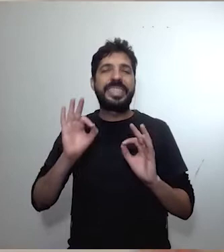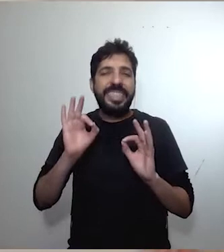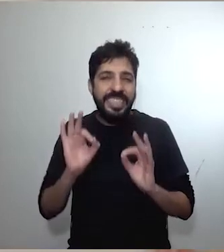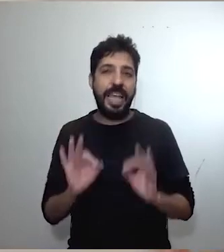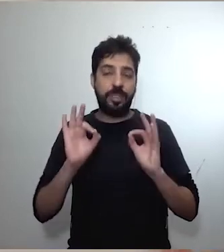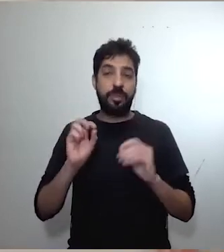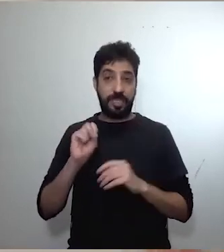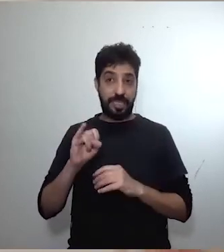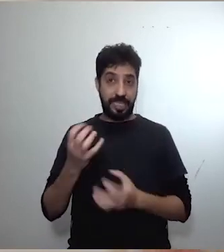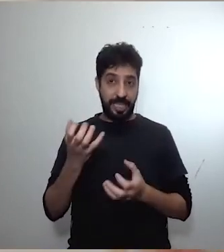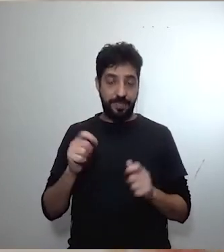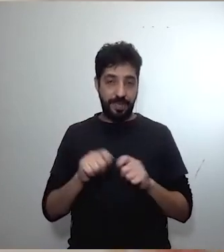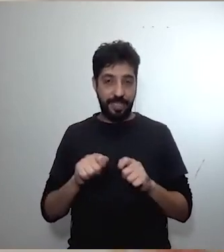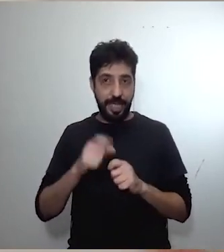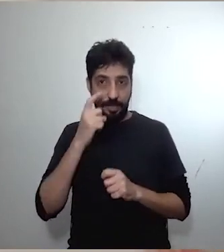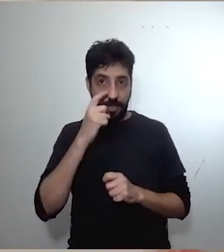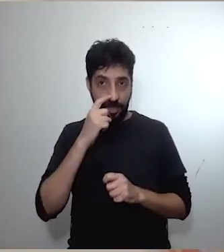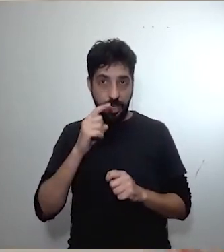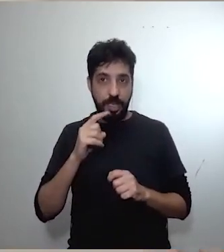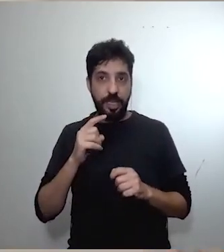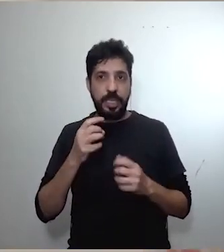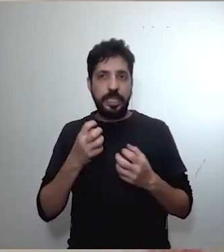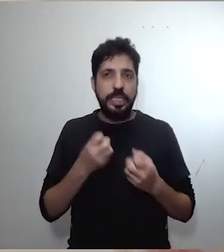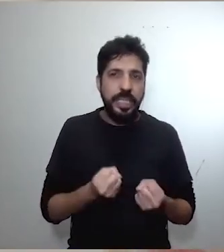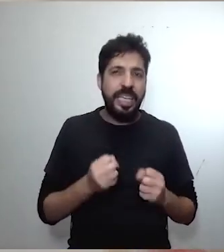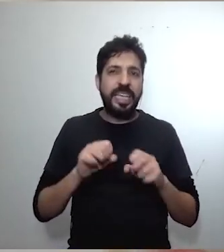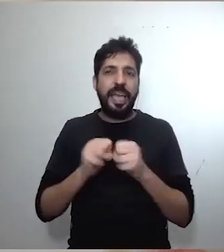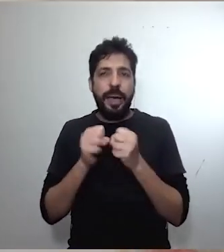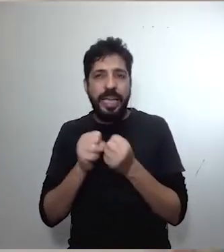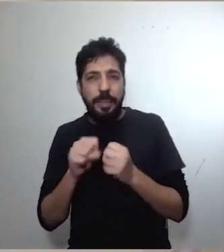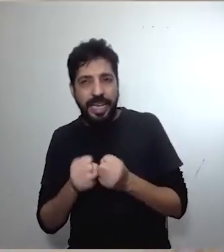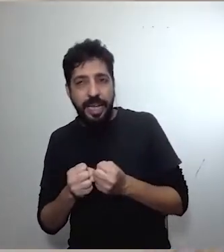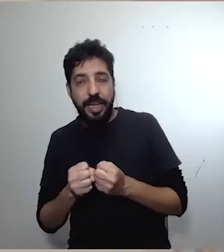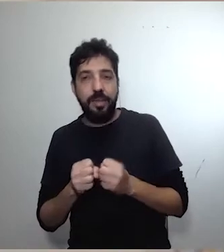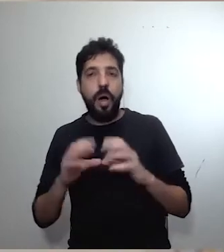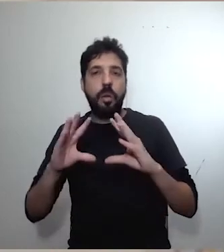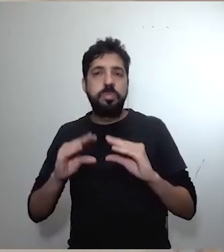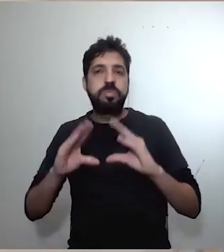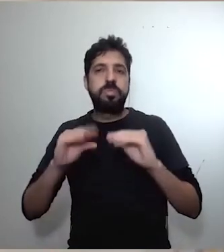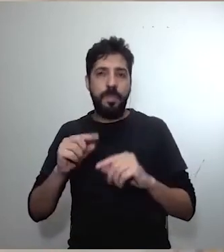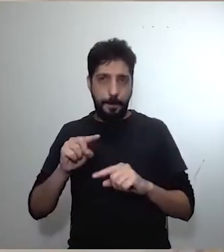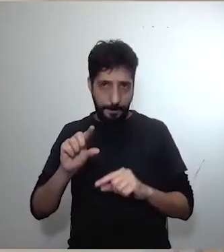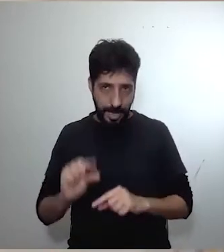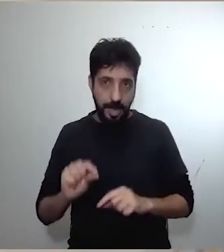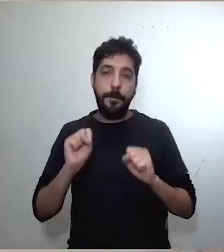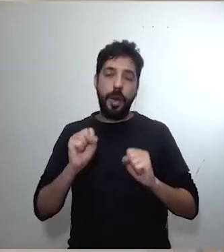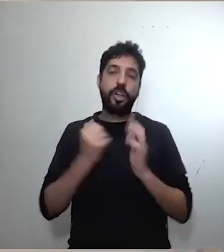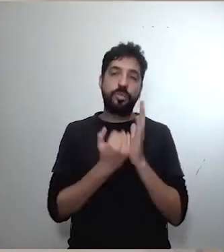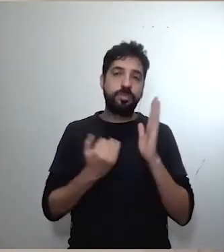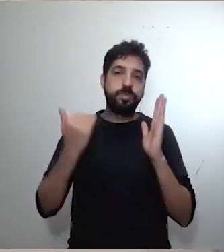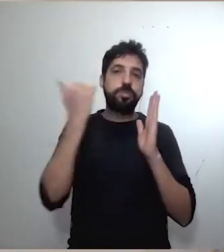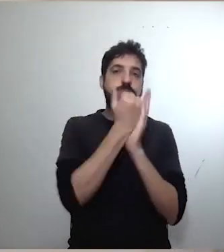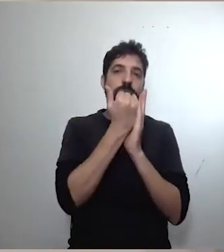certo, sabe? Se você quiser fazer um biscoito mais seco, tipo quebra-quebra, e menos fofinho, você pode aumentar,